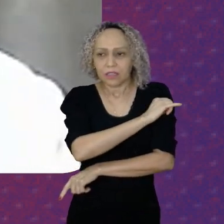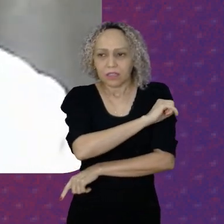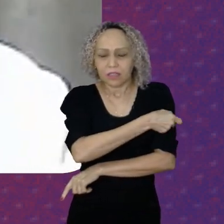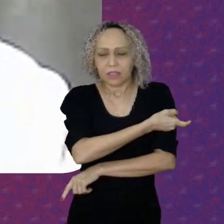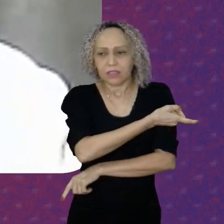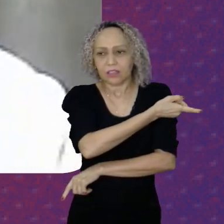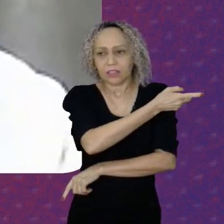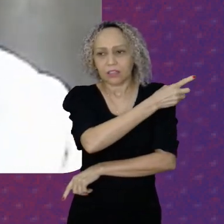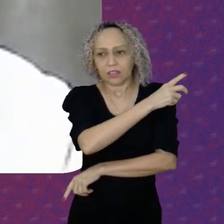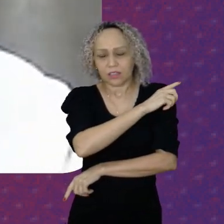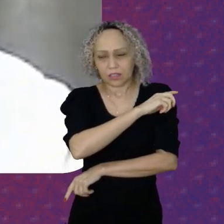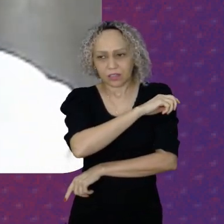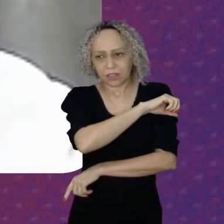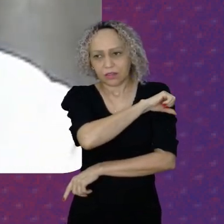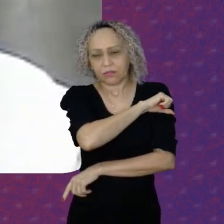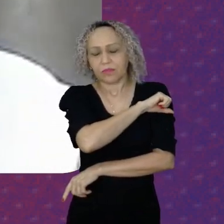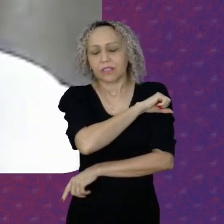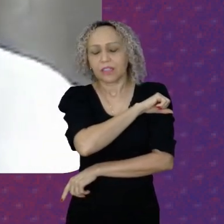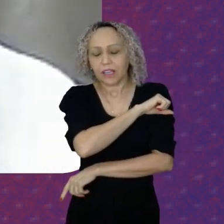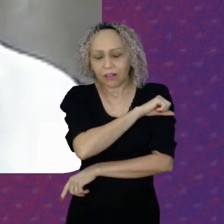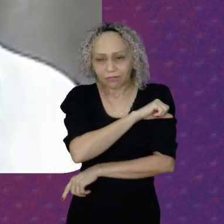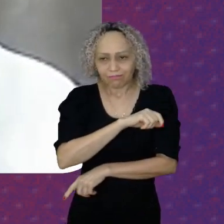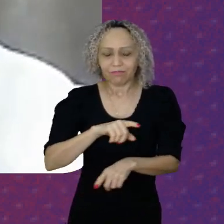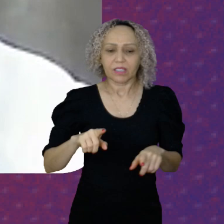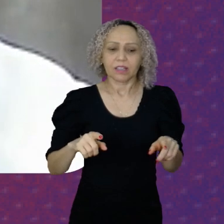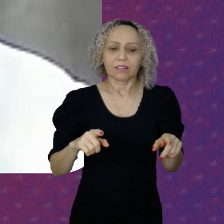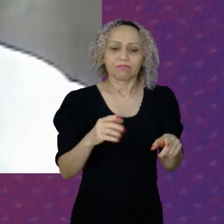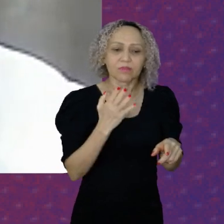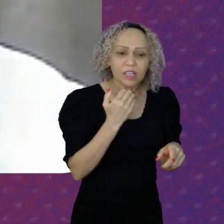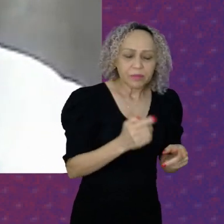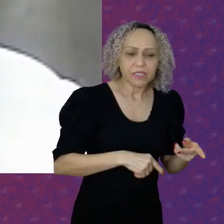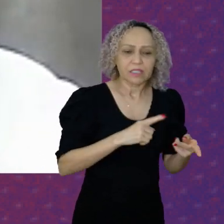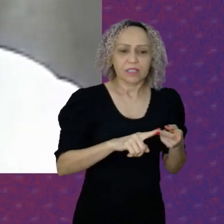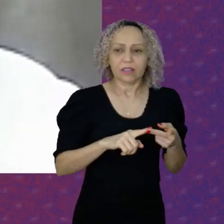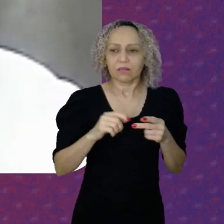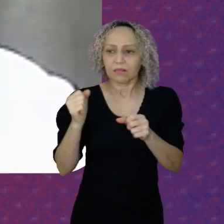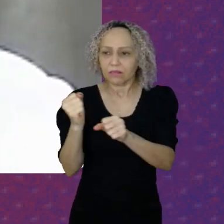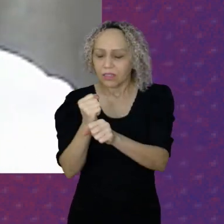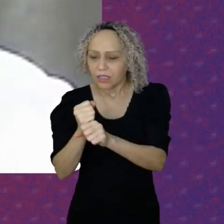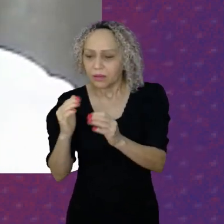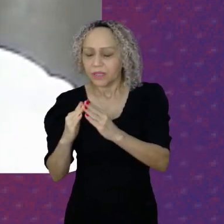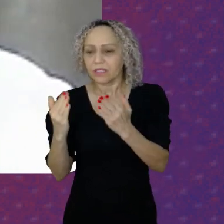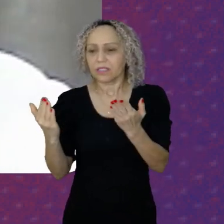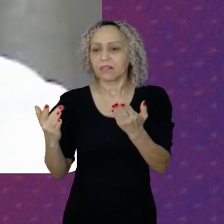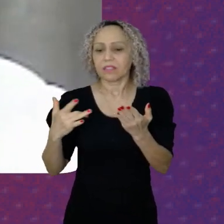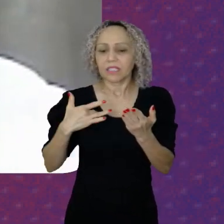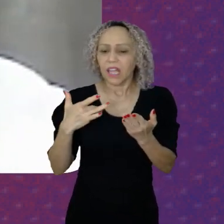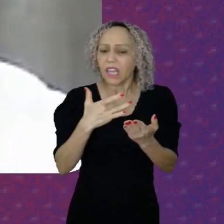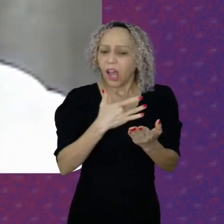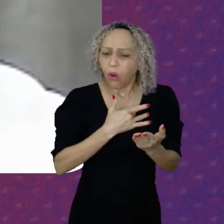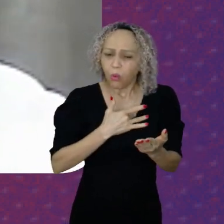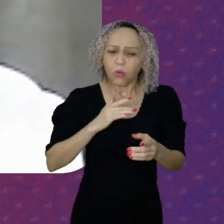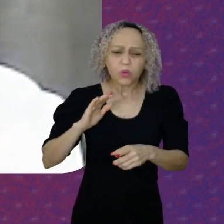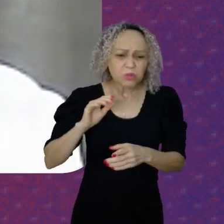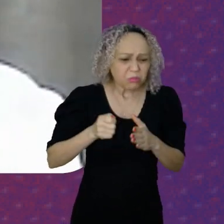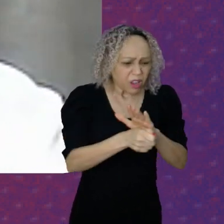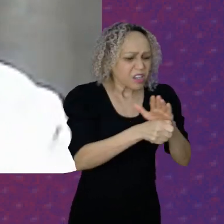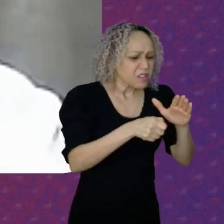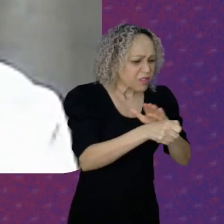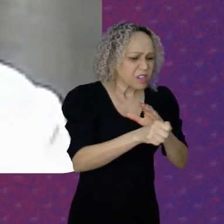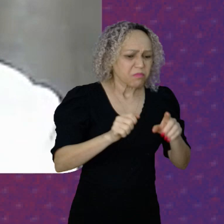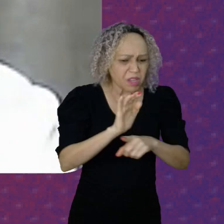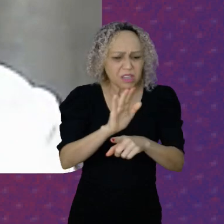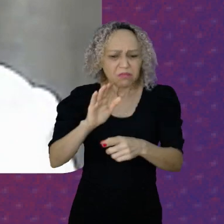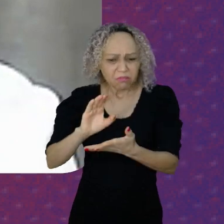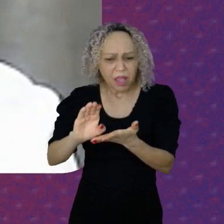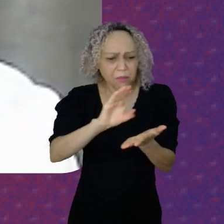educação, na segurança alimentar, na habitação, na saúde, foram fundamentais para que nós pudéssemos hoje ter a